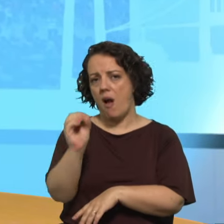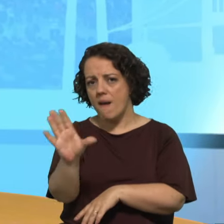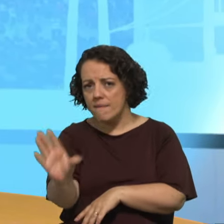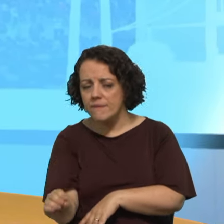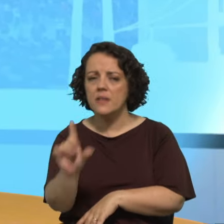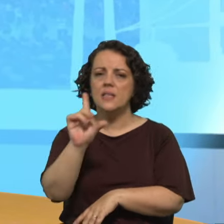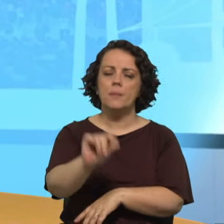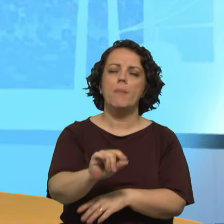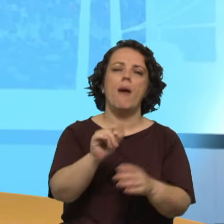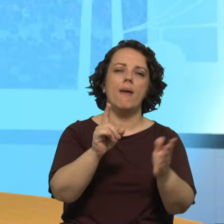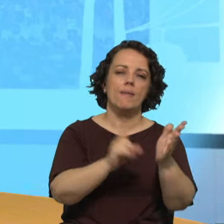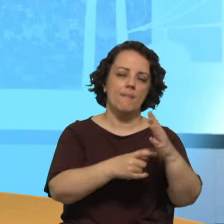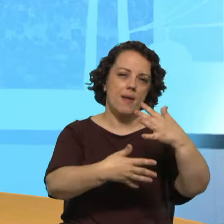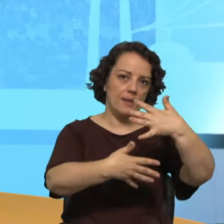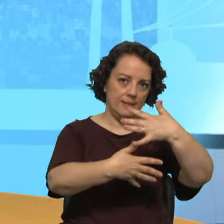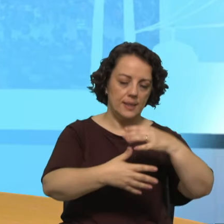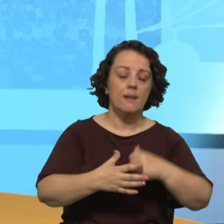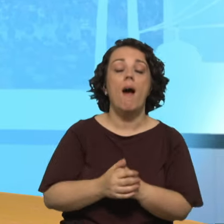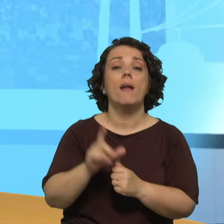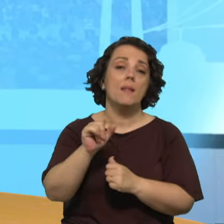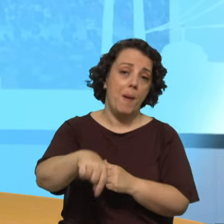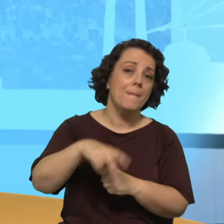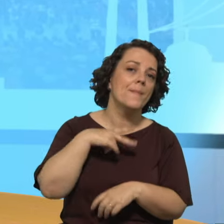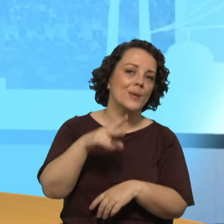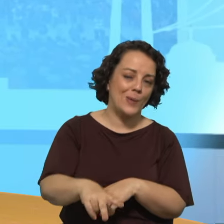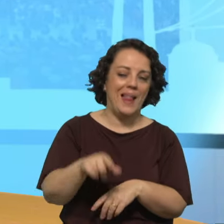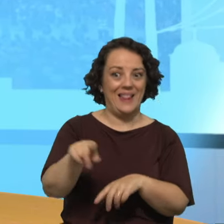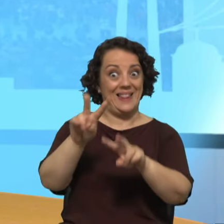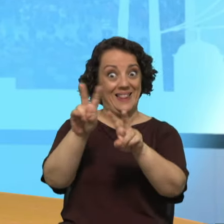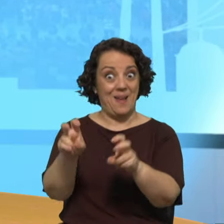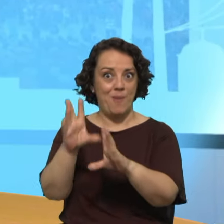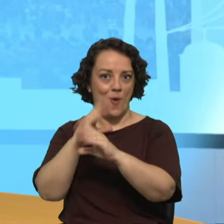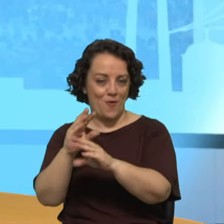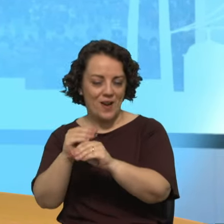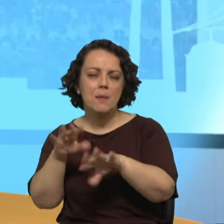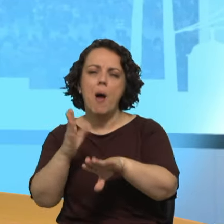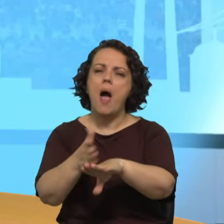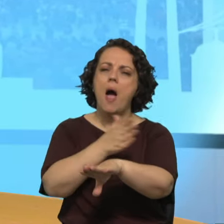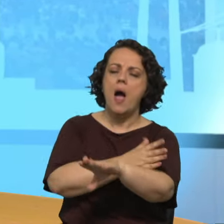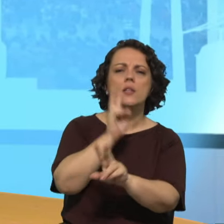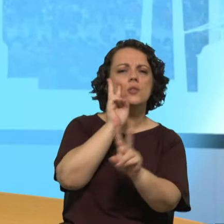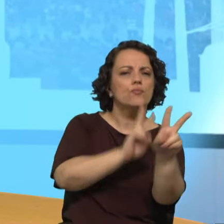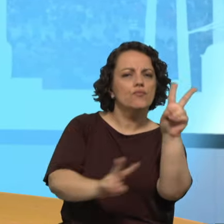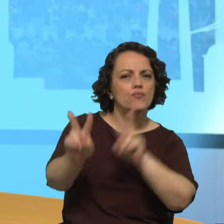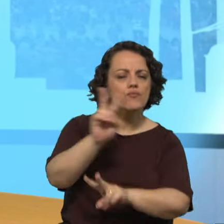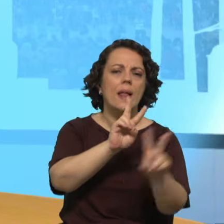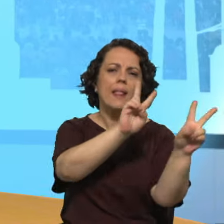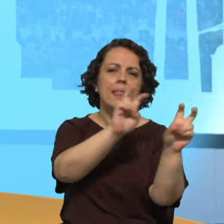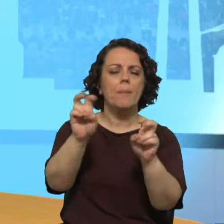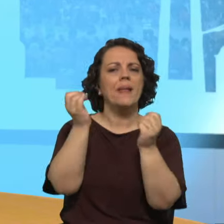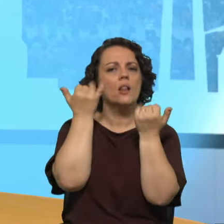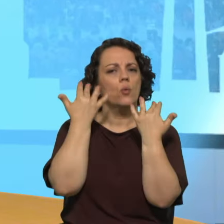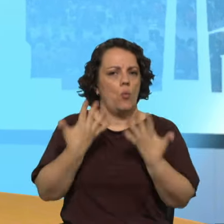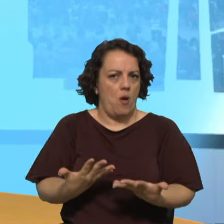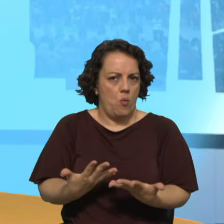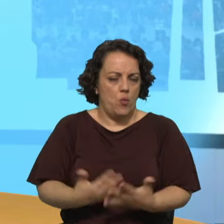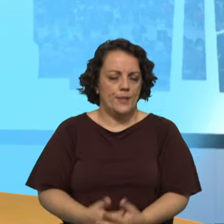recente edição motiva a nossa conversa mas antes convido a olhar para alguns acontecimentos da atualidade